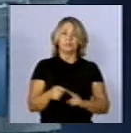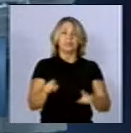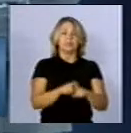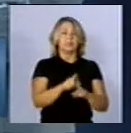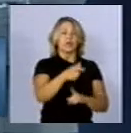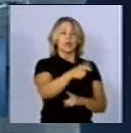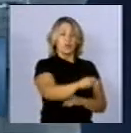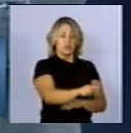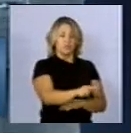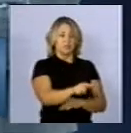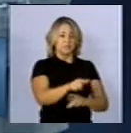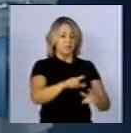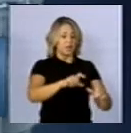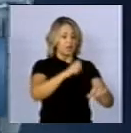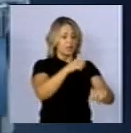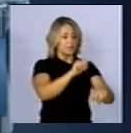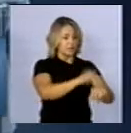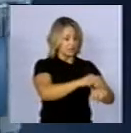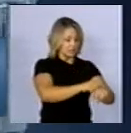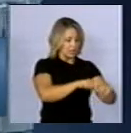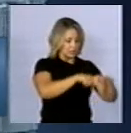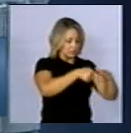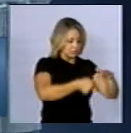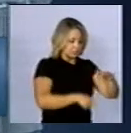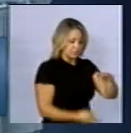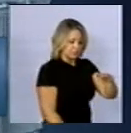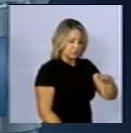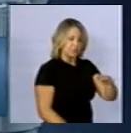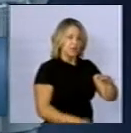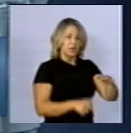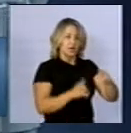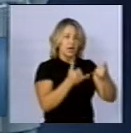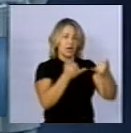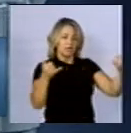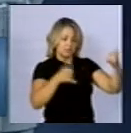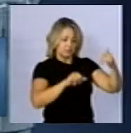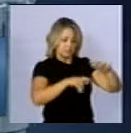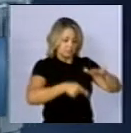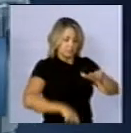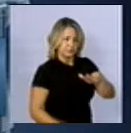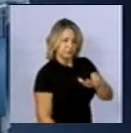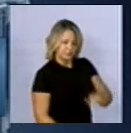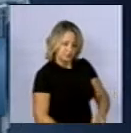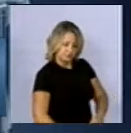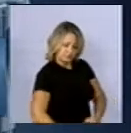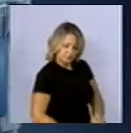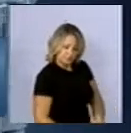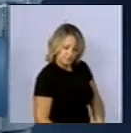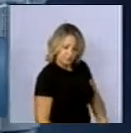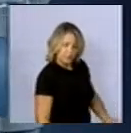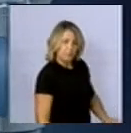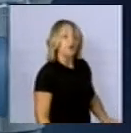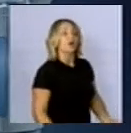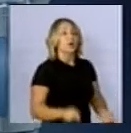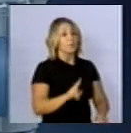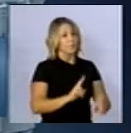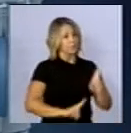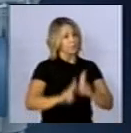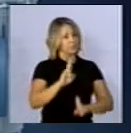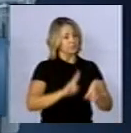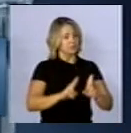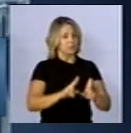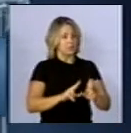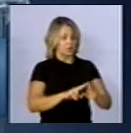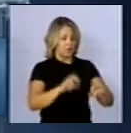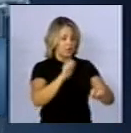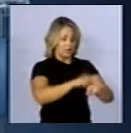apresenta é o enterramento das Linhas o enterramento das Linhas eh que basicamente implica em utilizarse os condutores